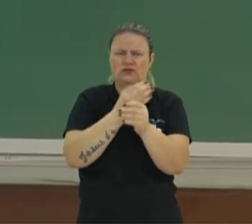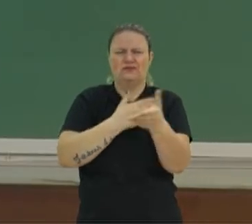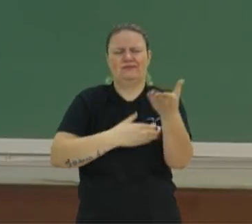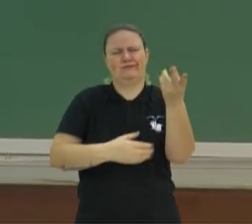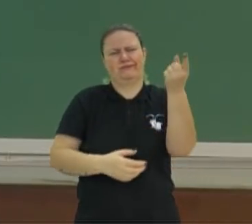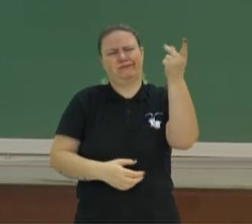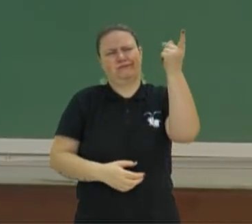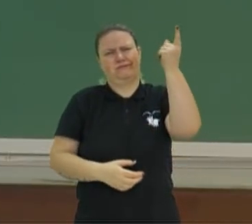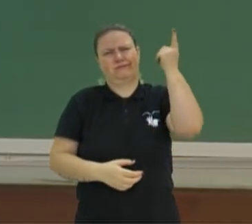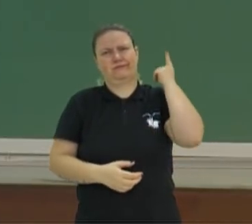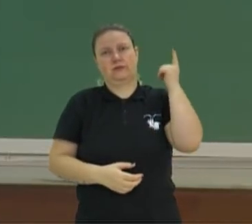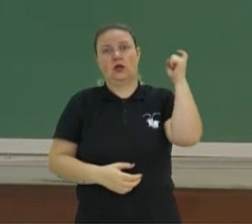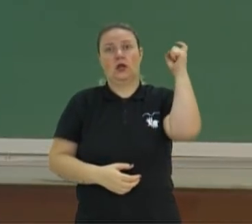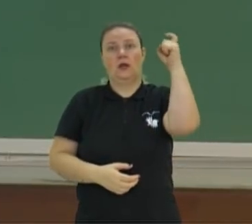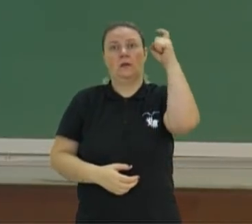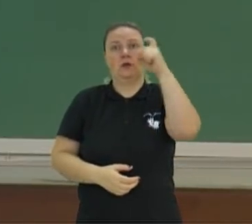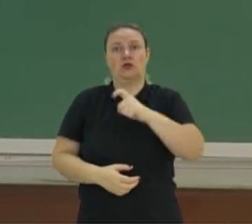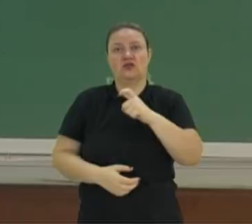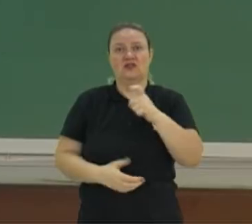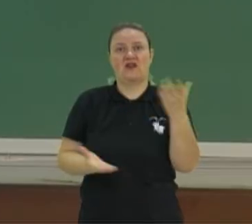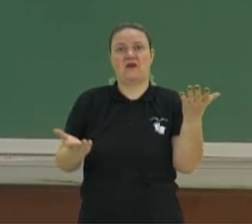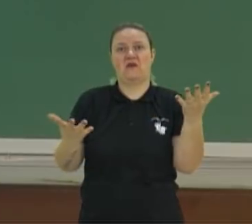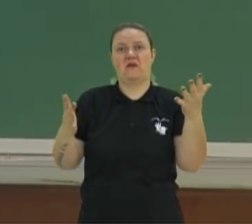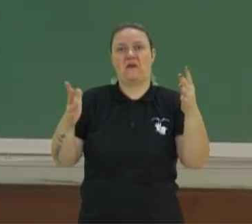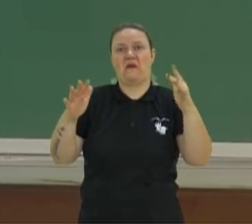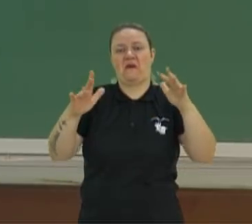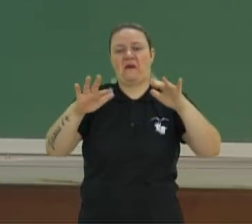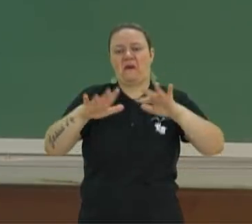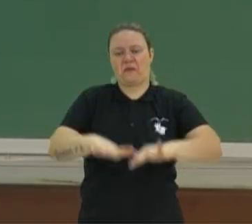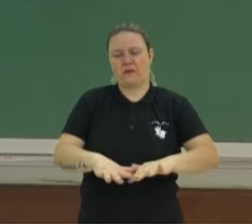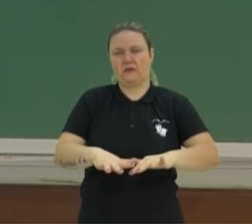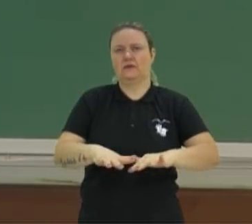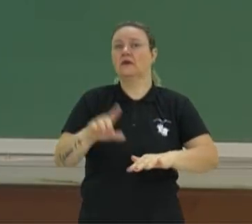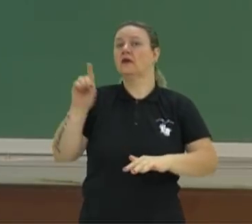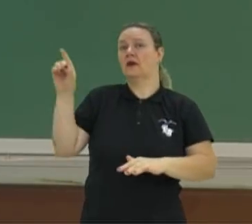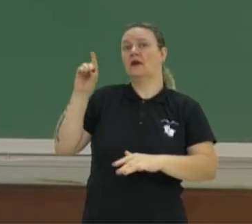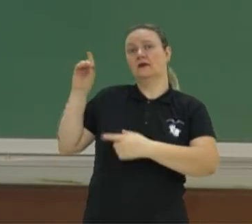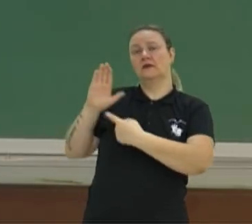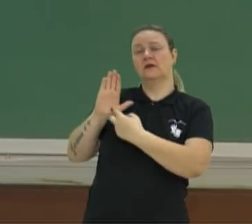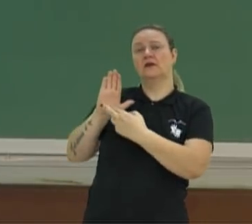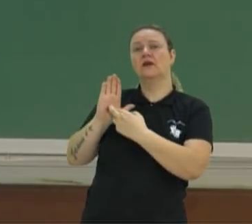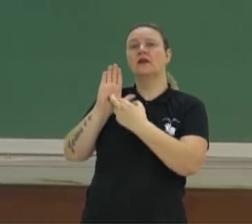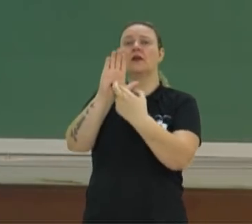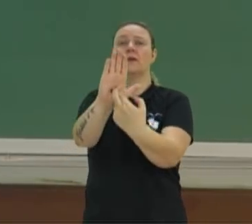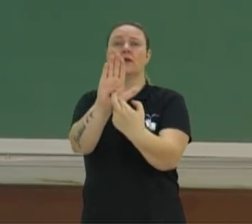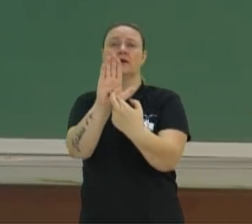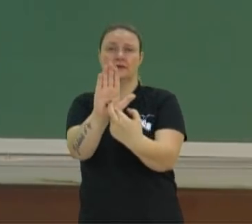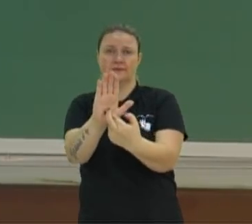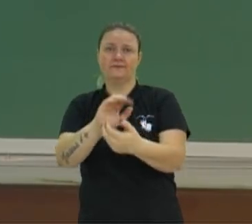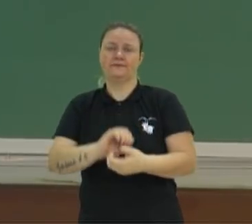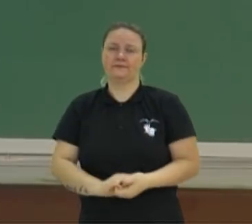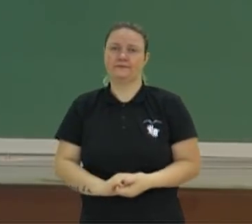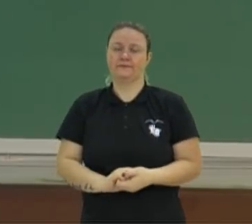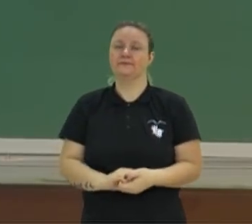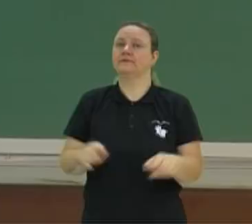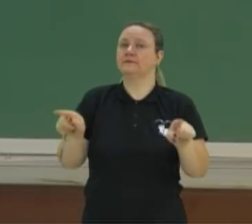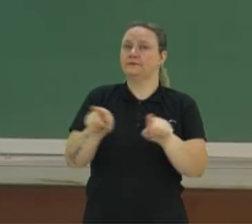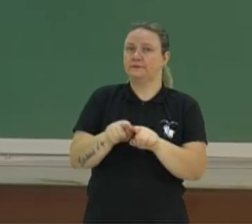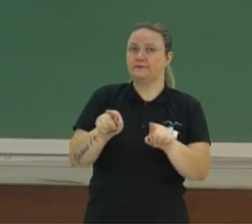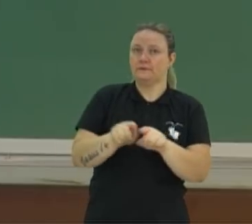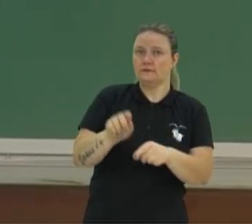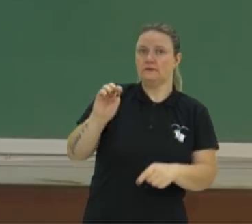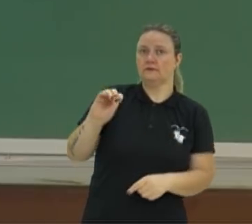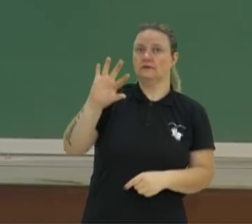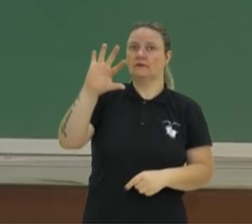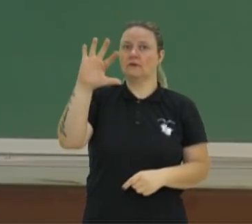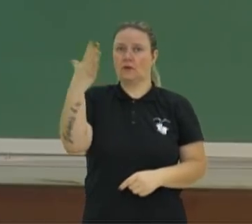essa mentira ela cai por terra, ela desmorona. É o que está sendo representado aqui. Um fato histórico é